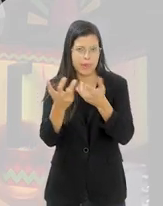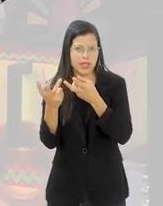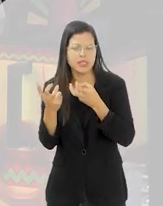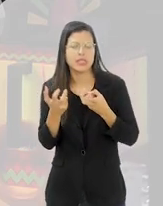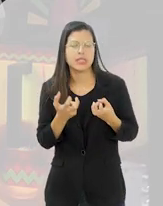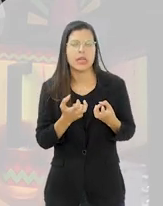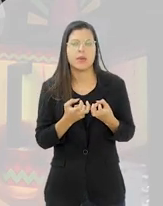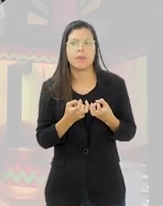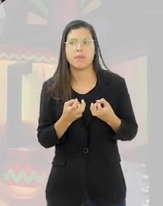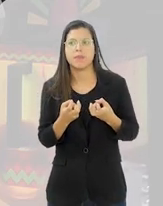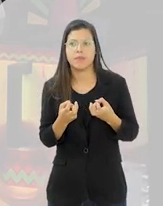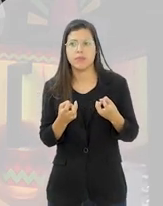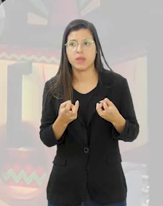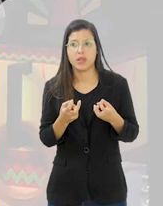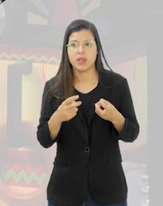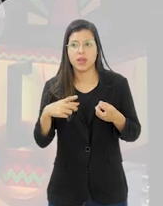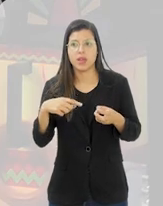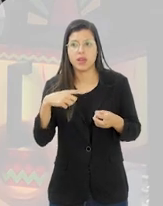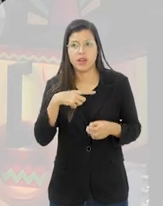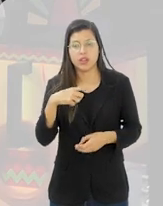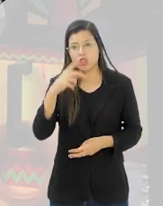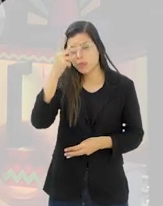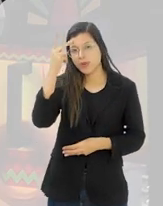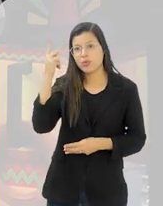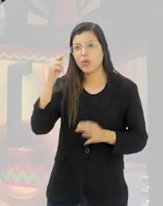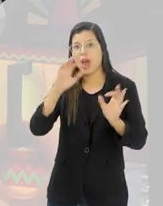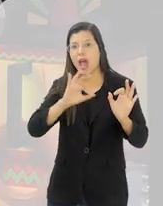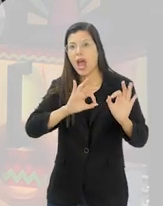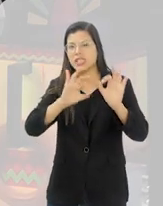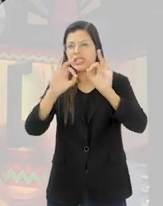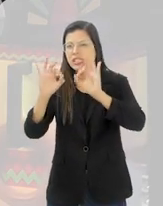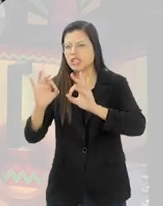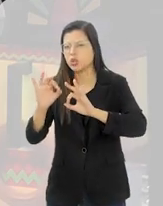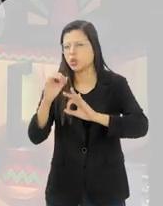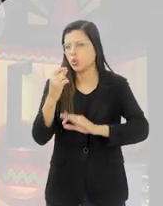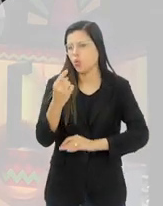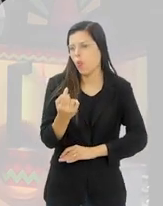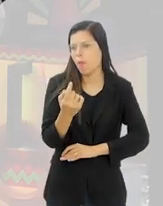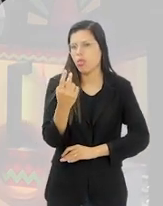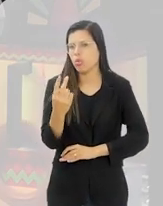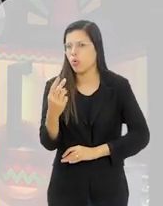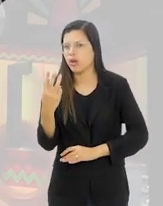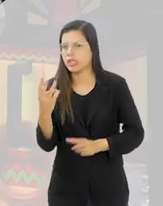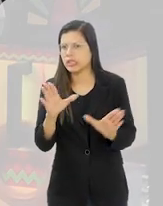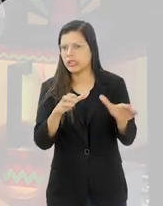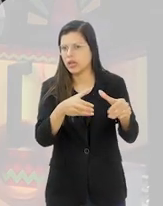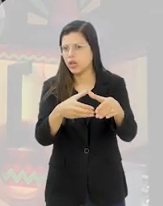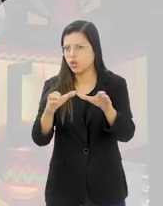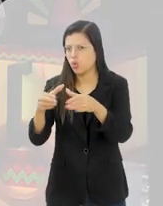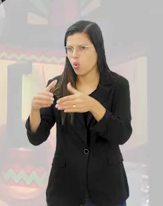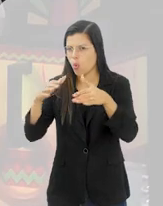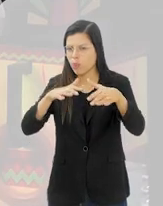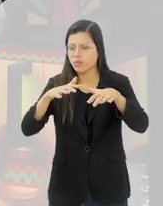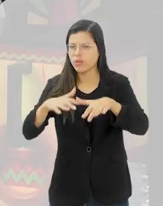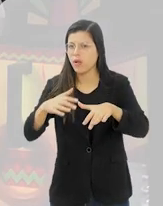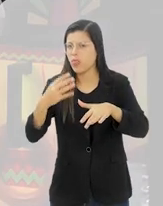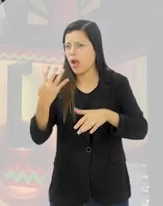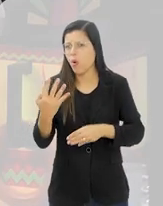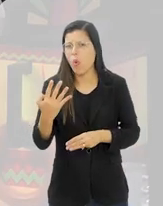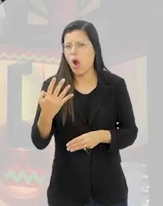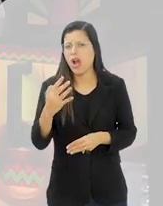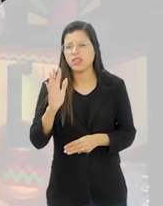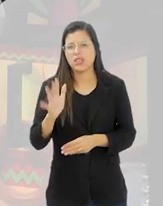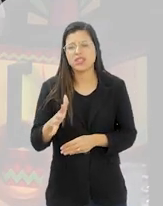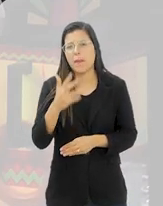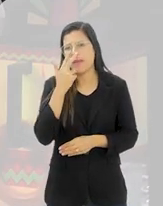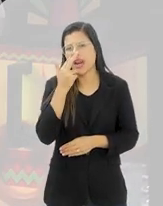as frisas, as poucas que tem agora, e o camarote. As pessoas assistem uma, duas, três escolas. Na quarta escola, já não